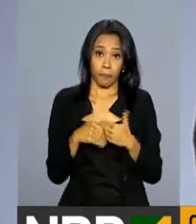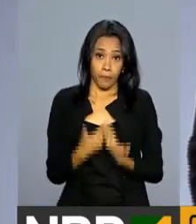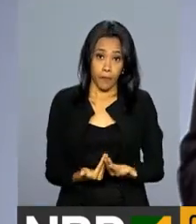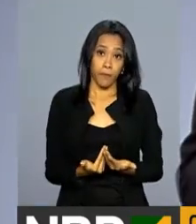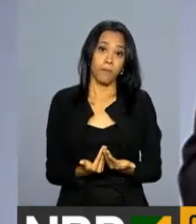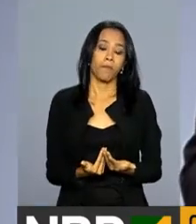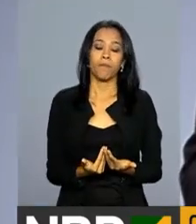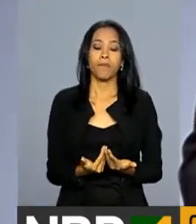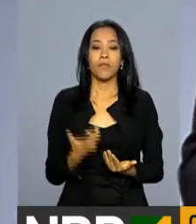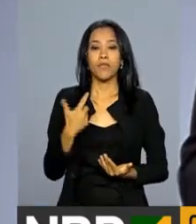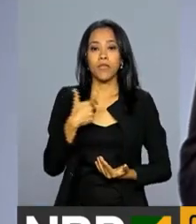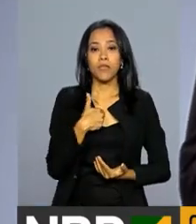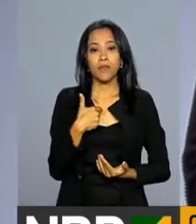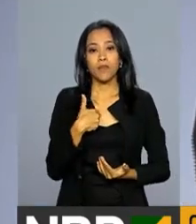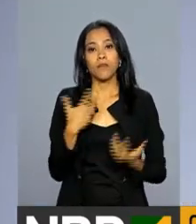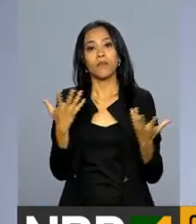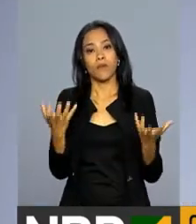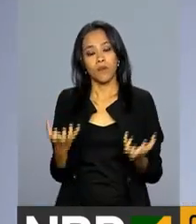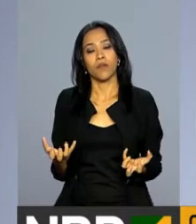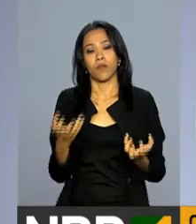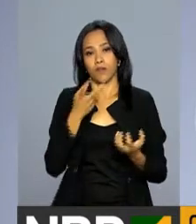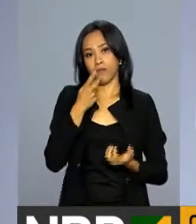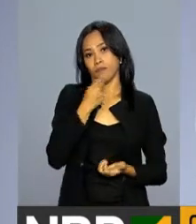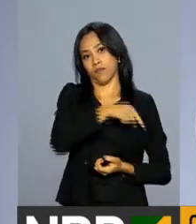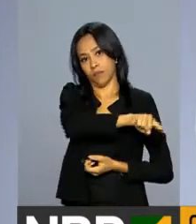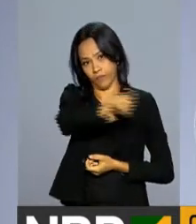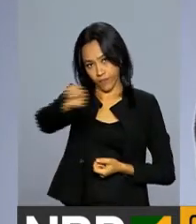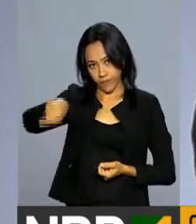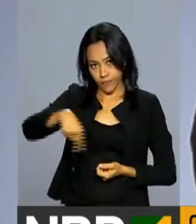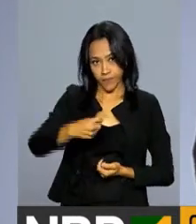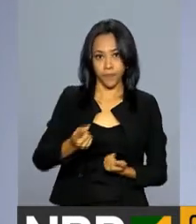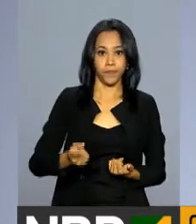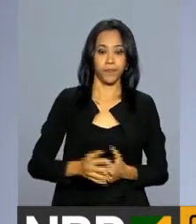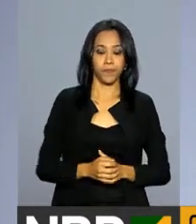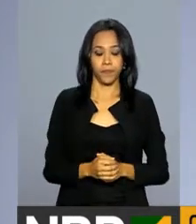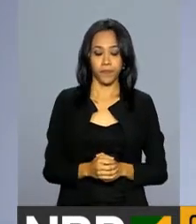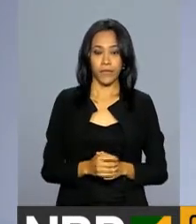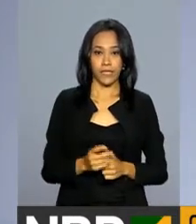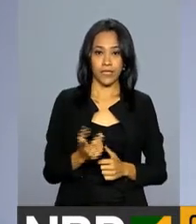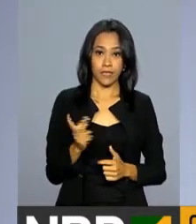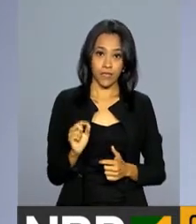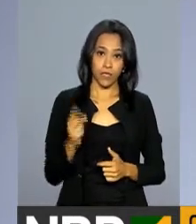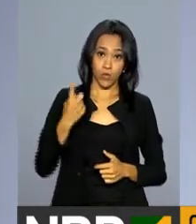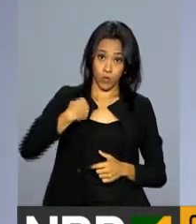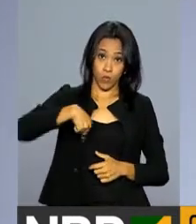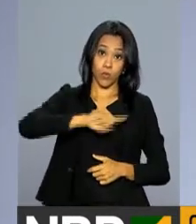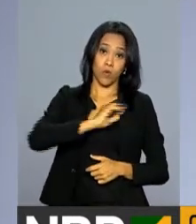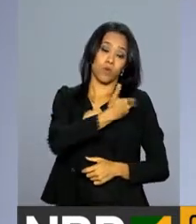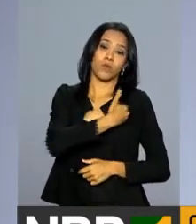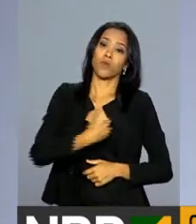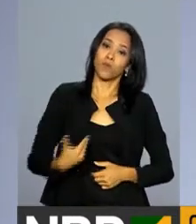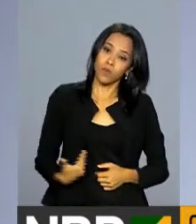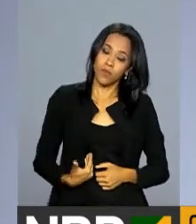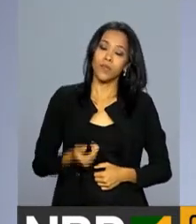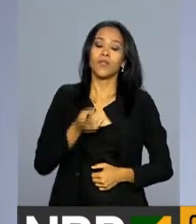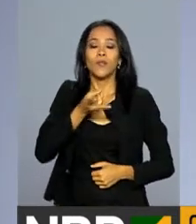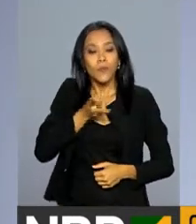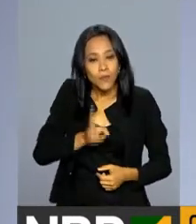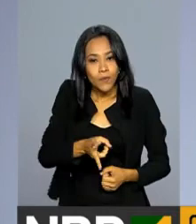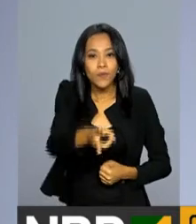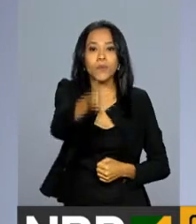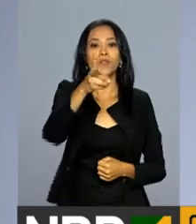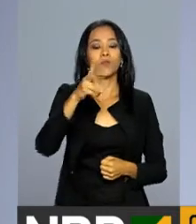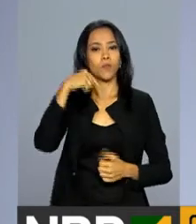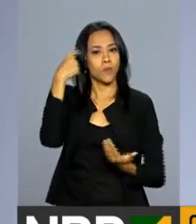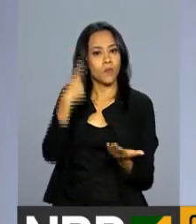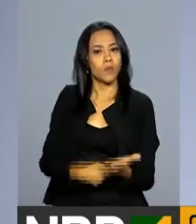amigos eu eu quero dizer que nós nosso governo e continua na tarefa de